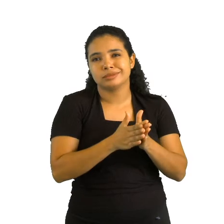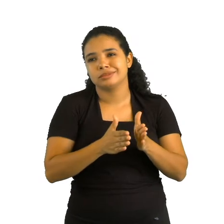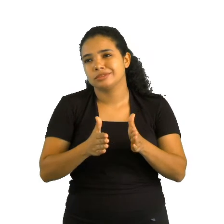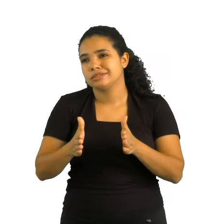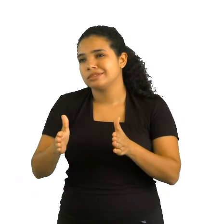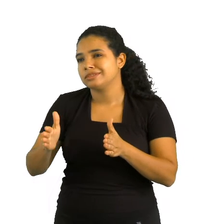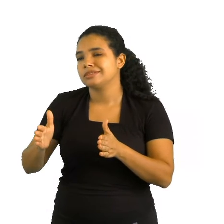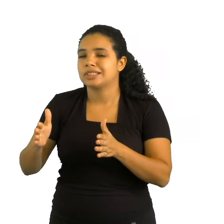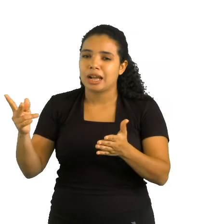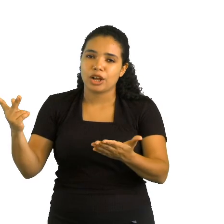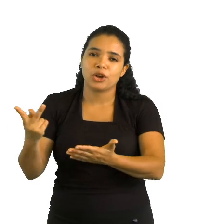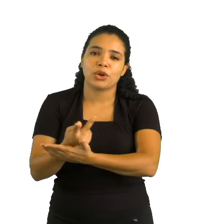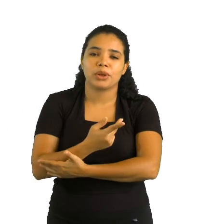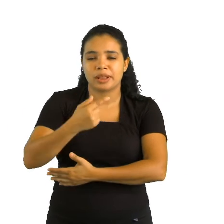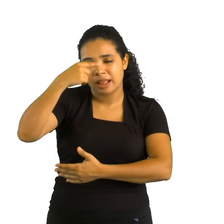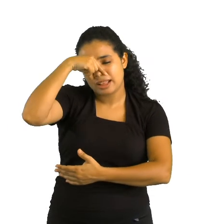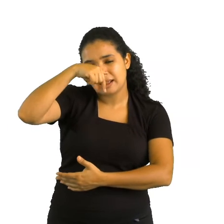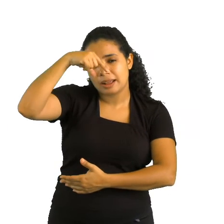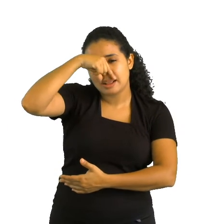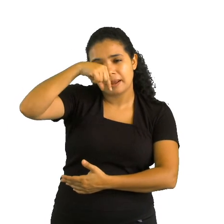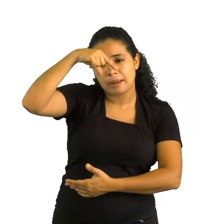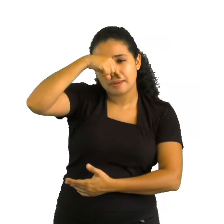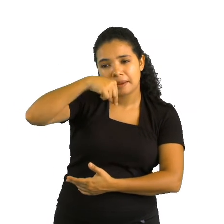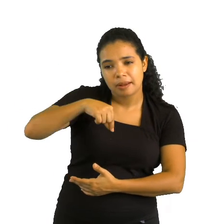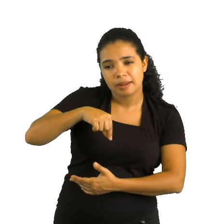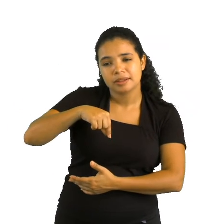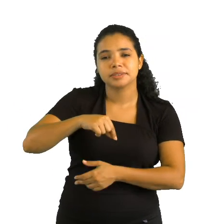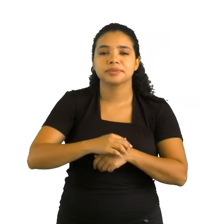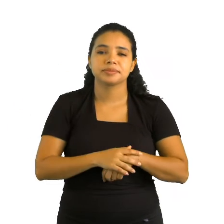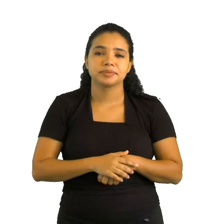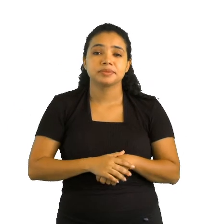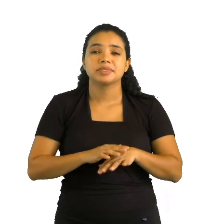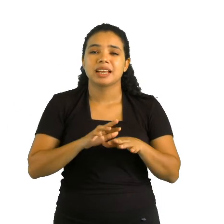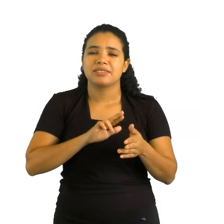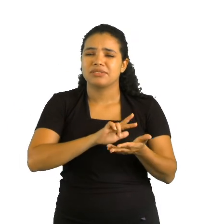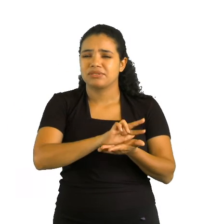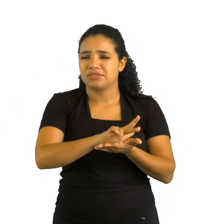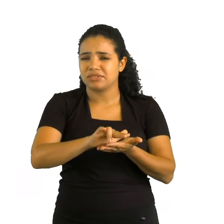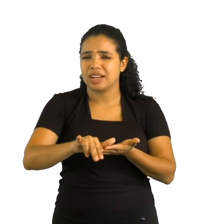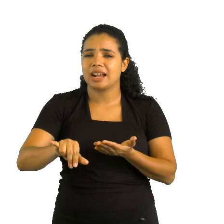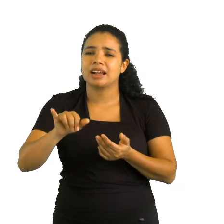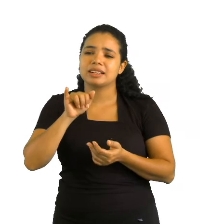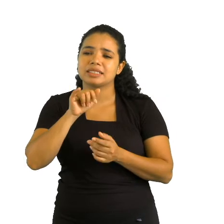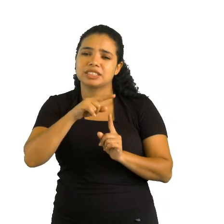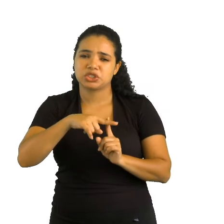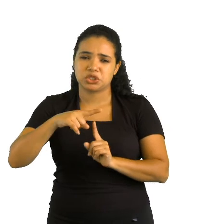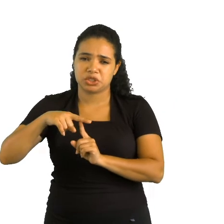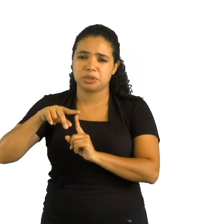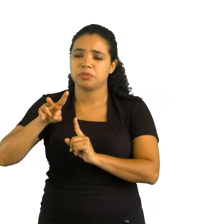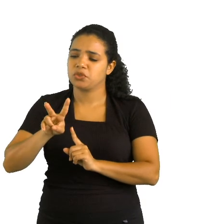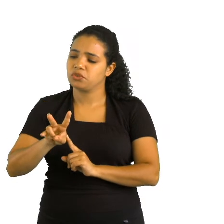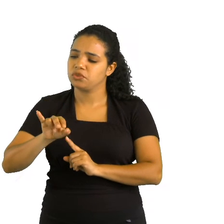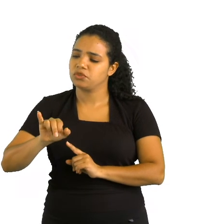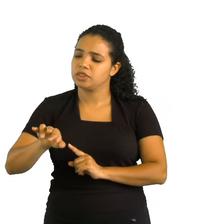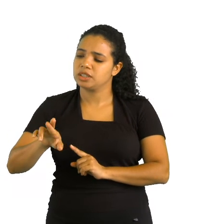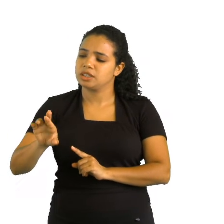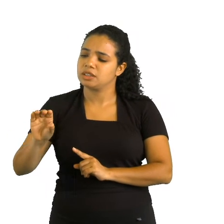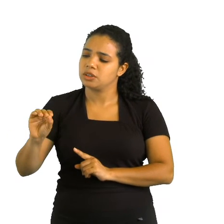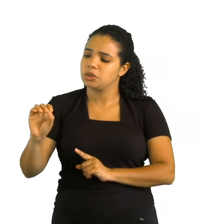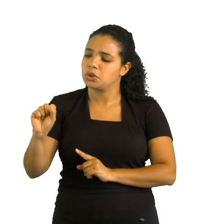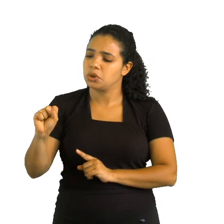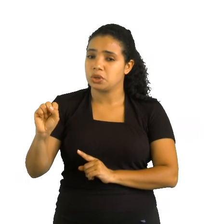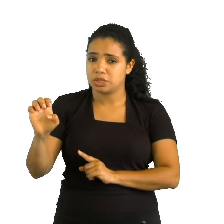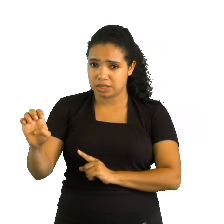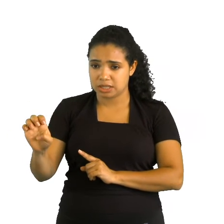Convivemos com essa virose aí. São vários os exemplos de virose, tá? Merecendo